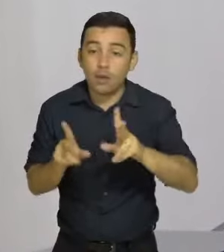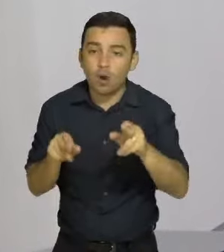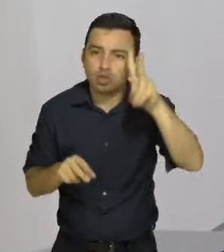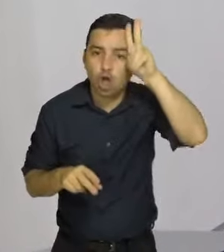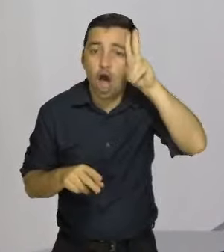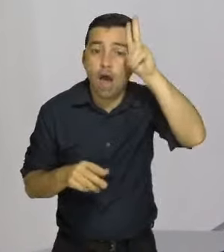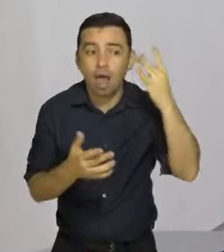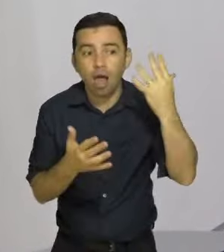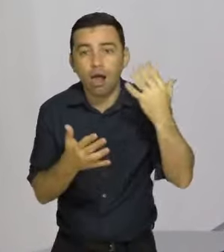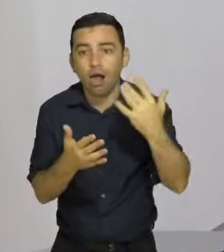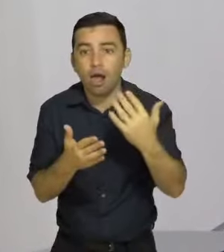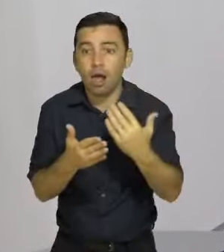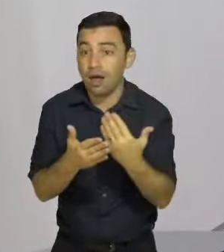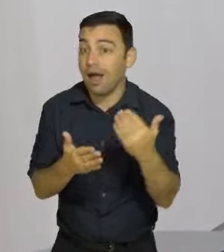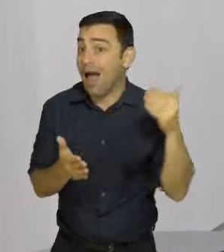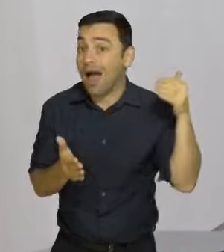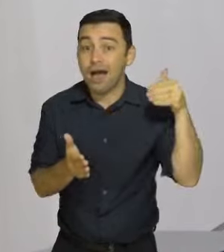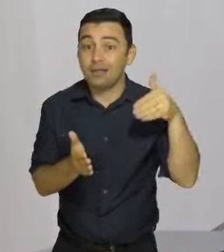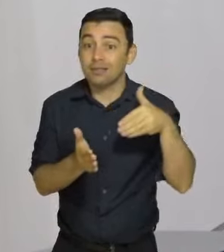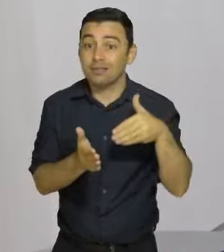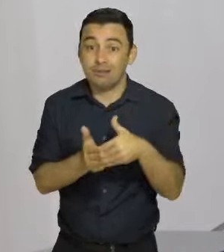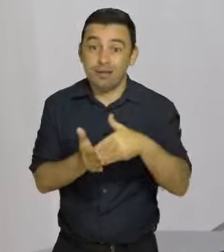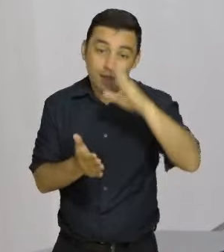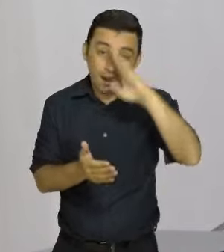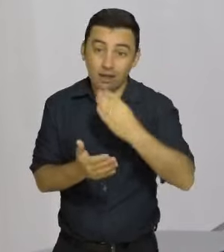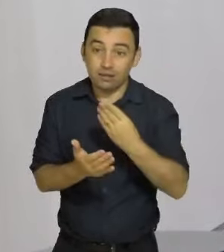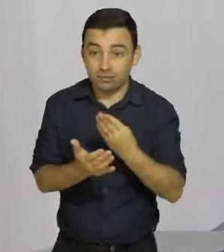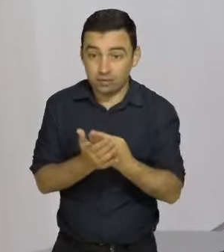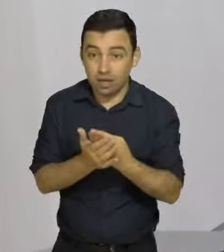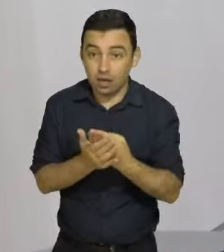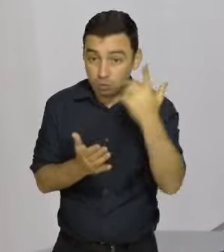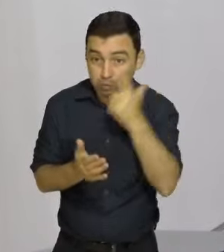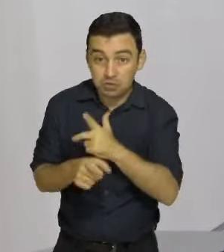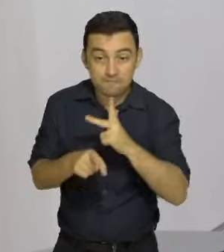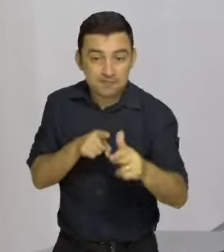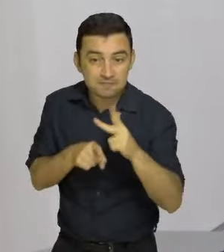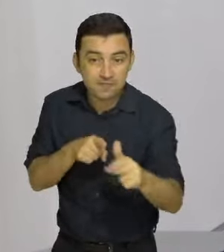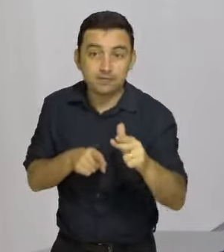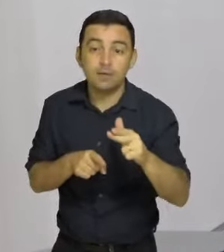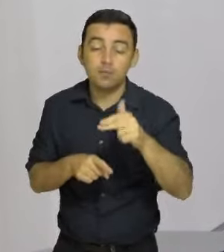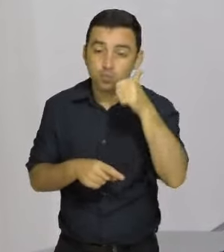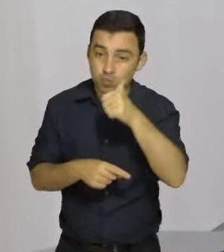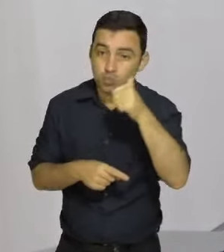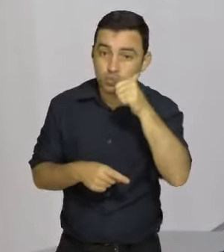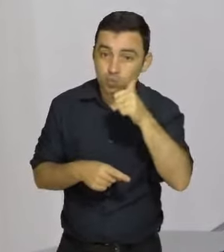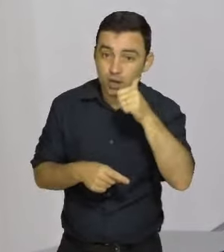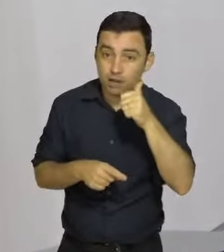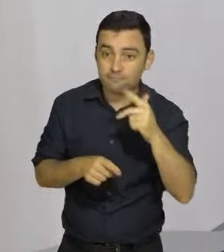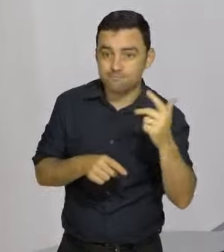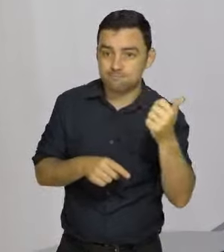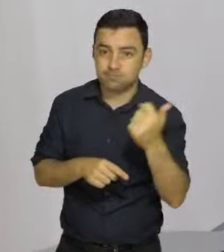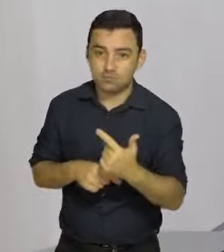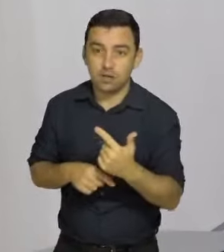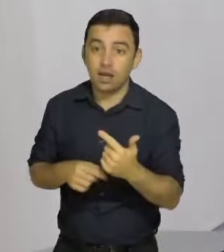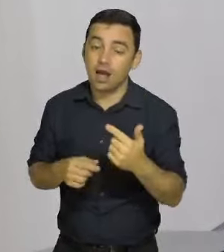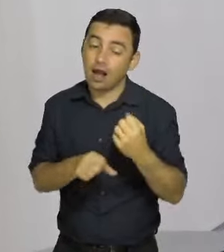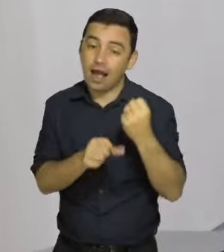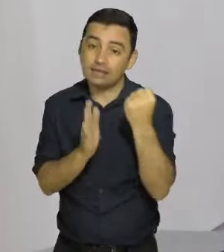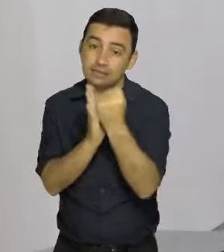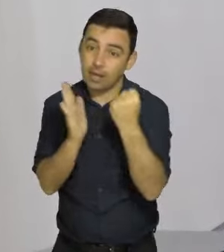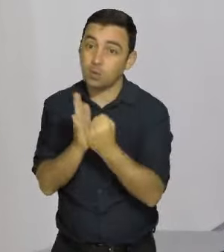que chegou até acreditar conquistas femininas a homens em séculos